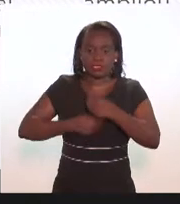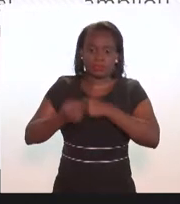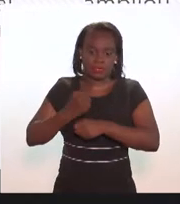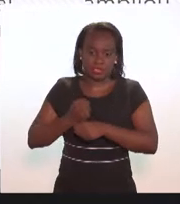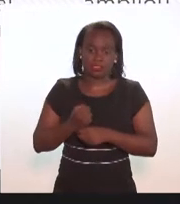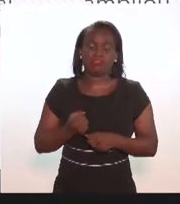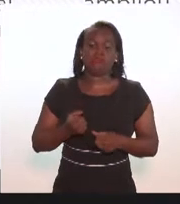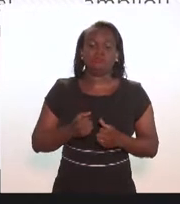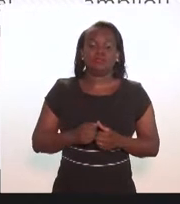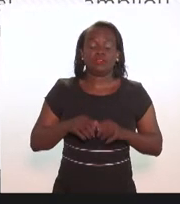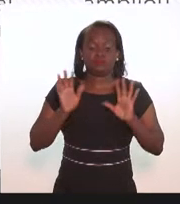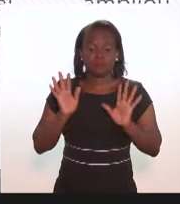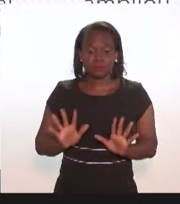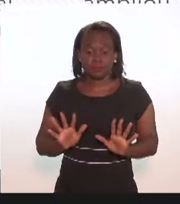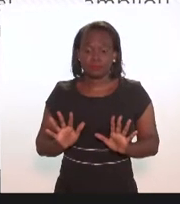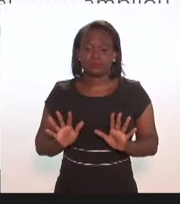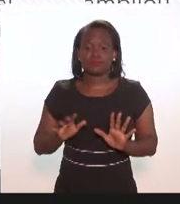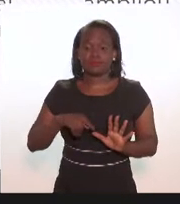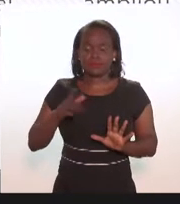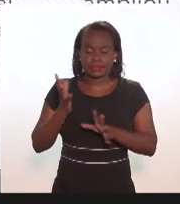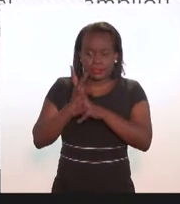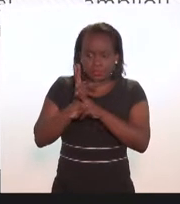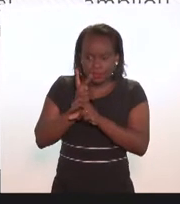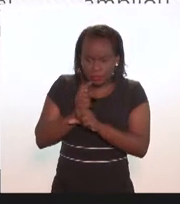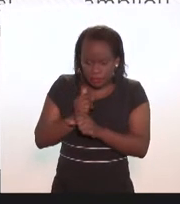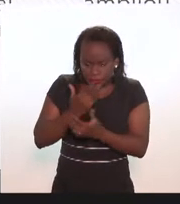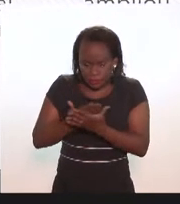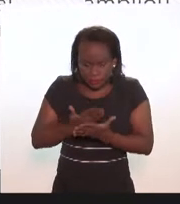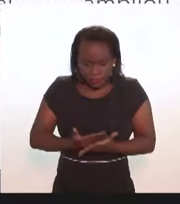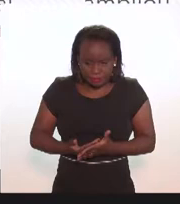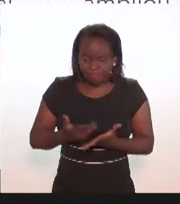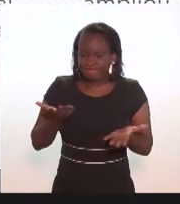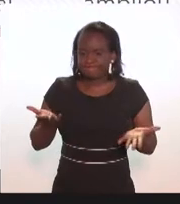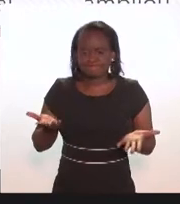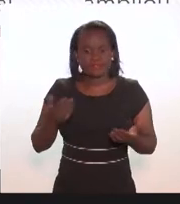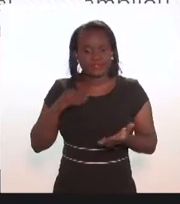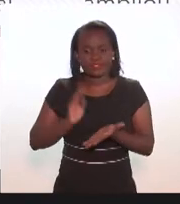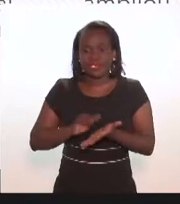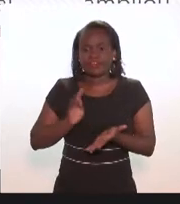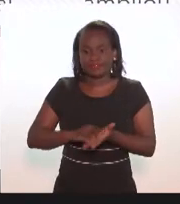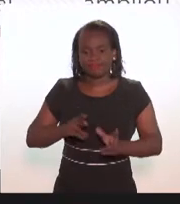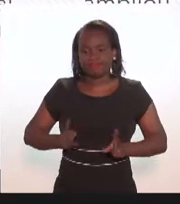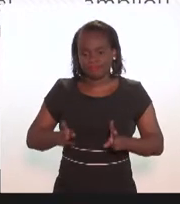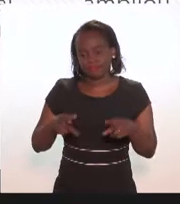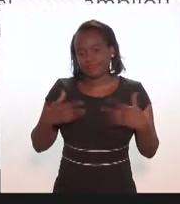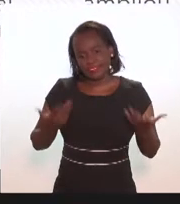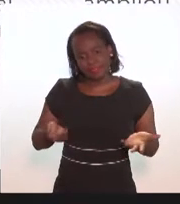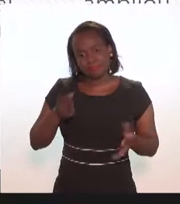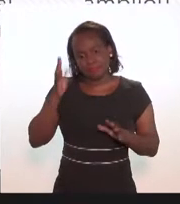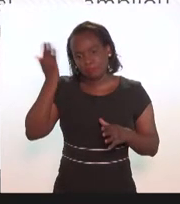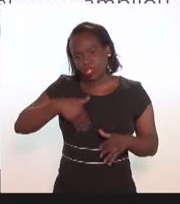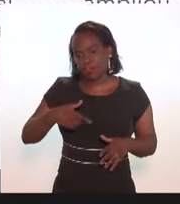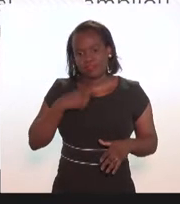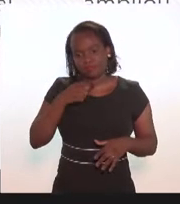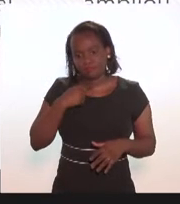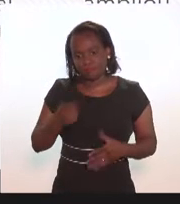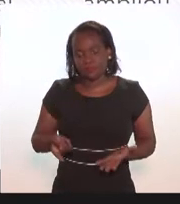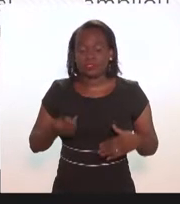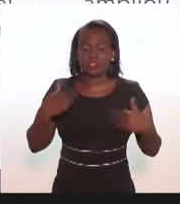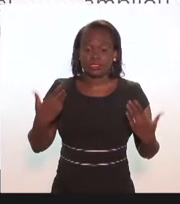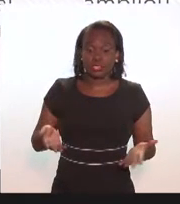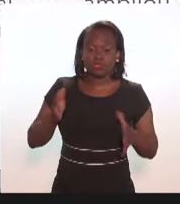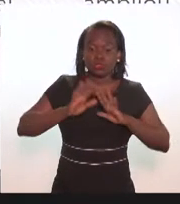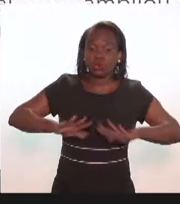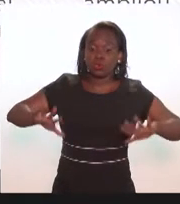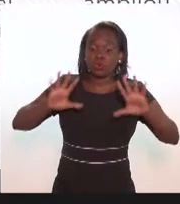passado. Mas, pelas nossas contas, evidentemente, aquilo não seria suficiente, como não foi. Reparem que as receitas